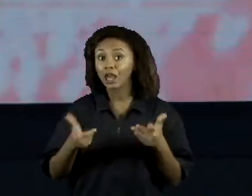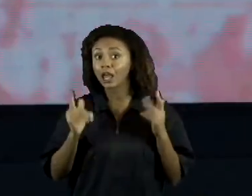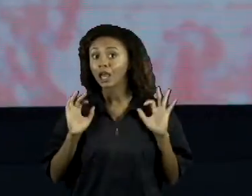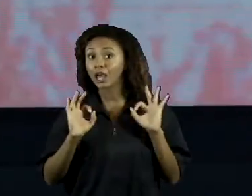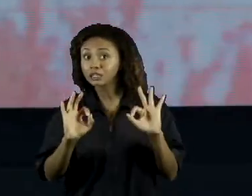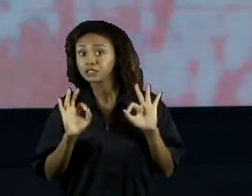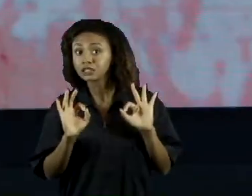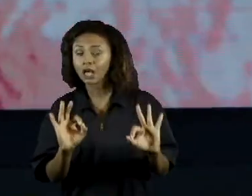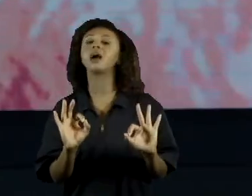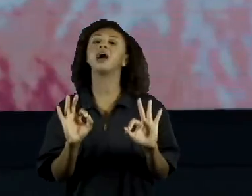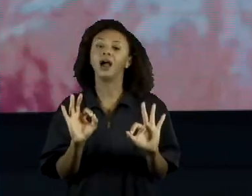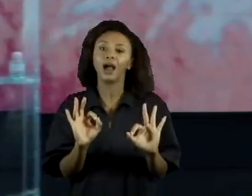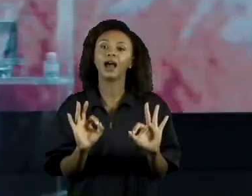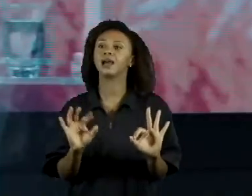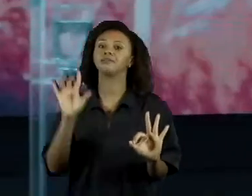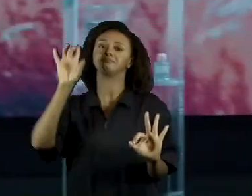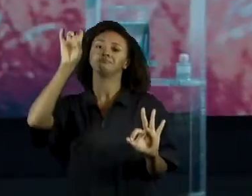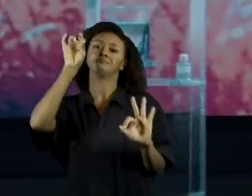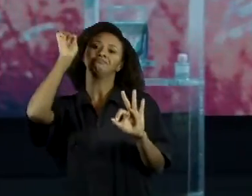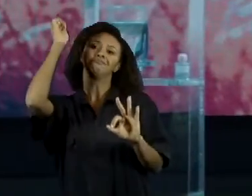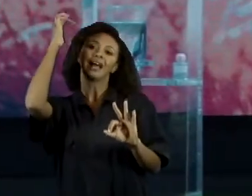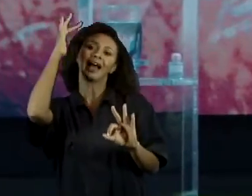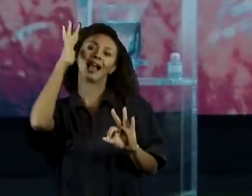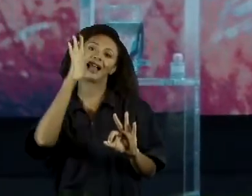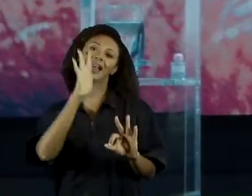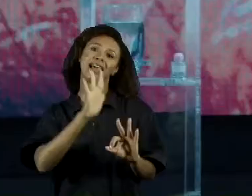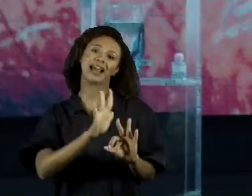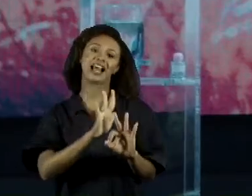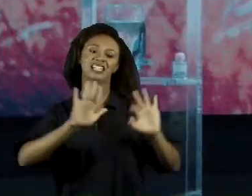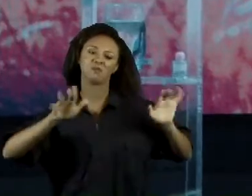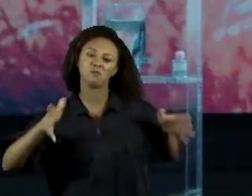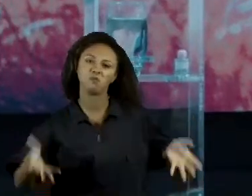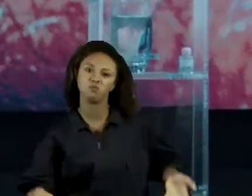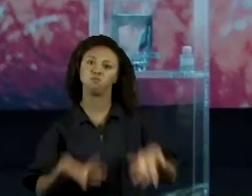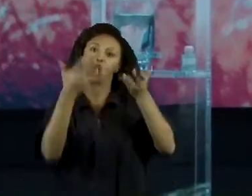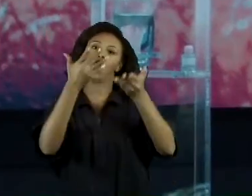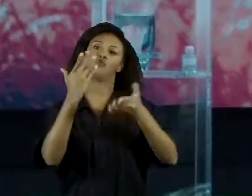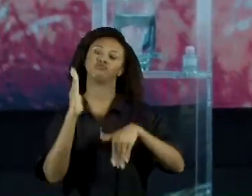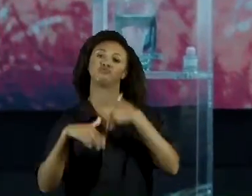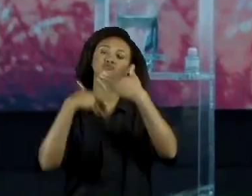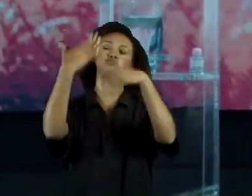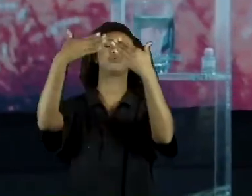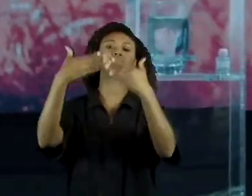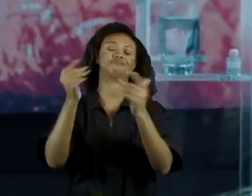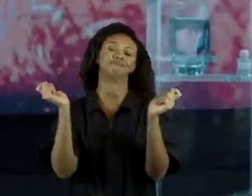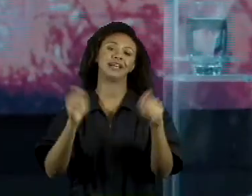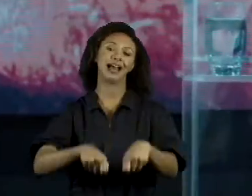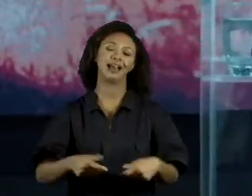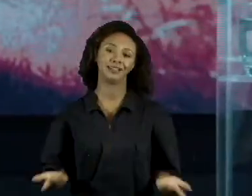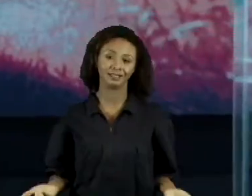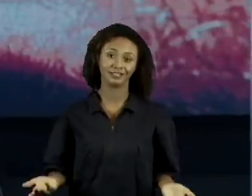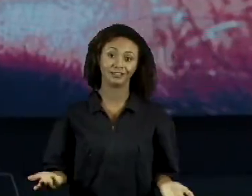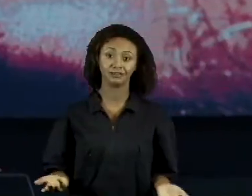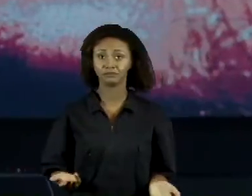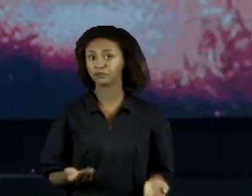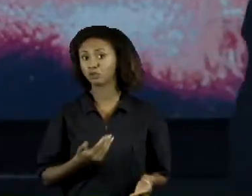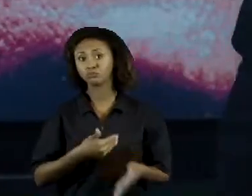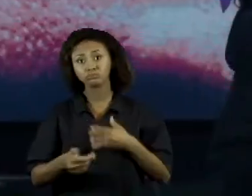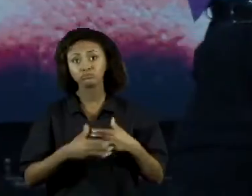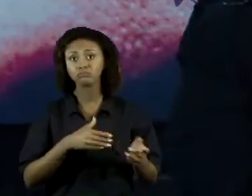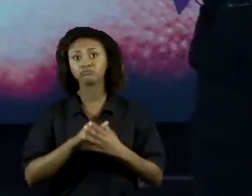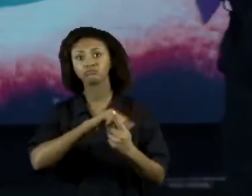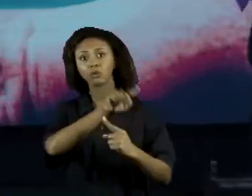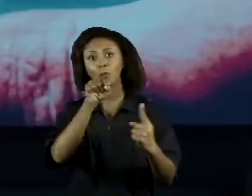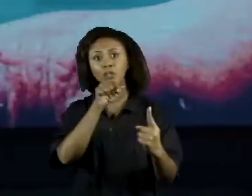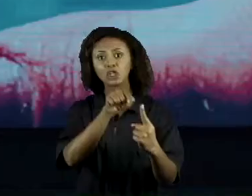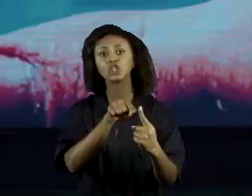faz, o favor de Deus vai te impulsionar para o sucesso. Então, a escolha do teu propósito não pode